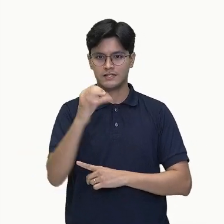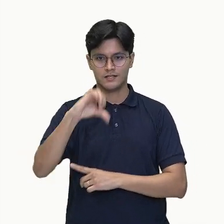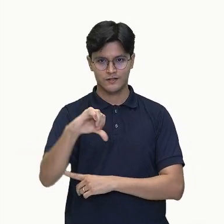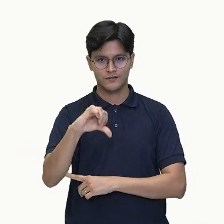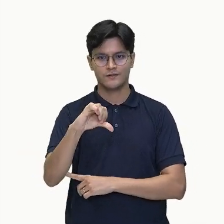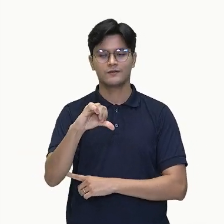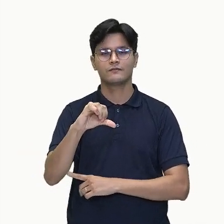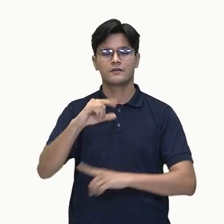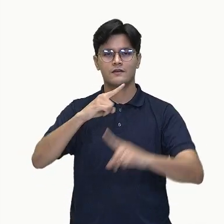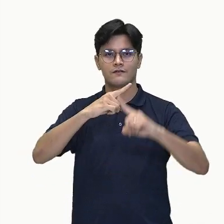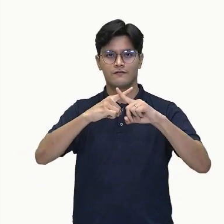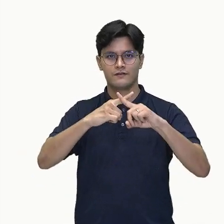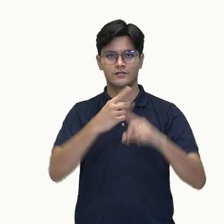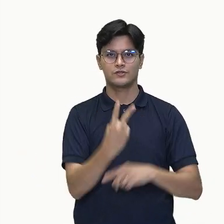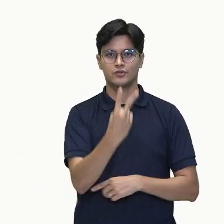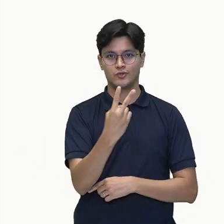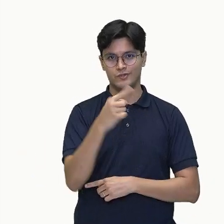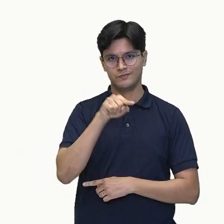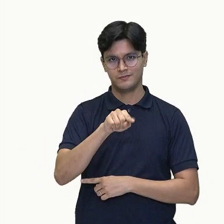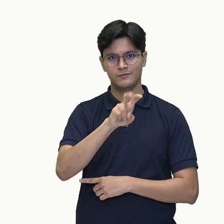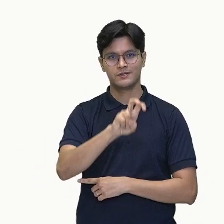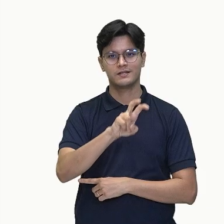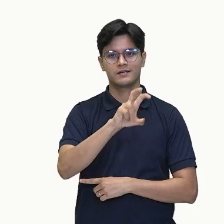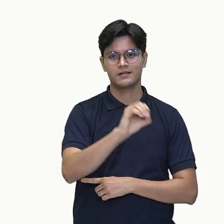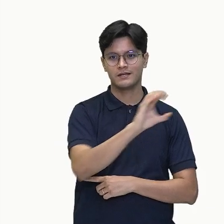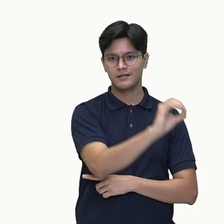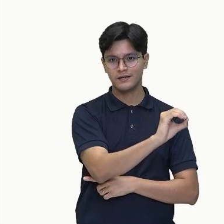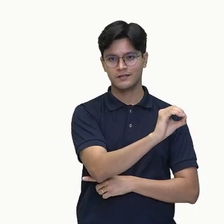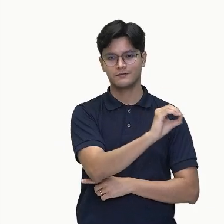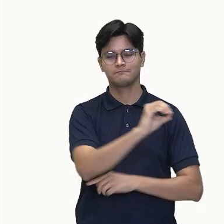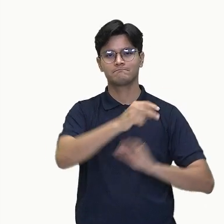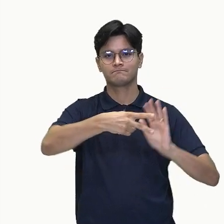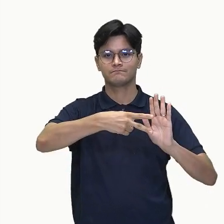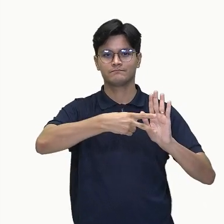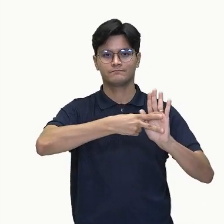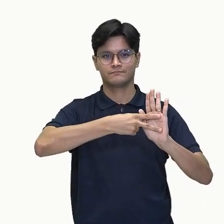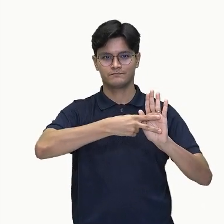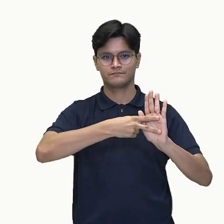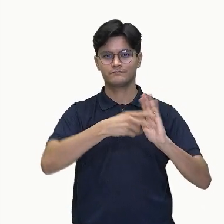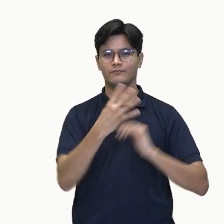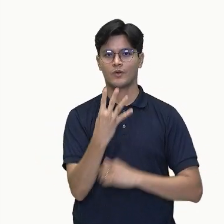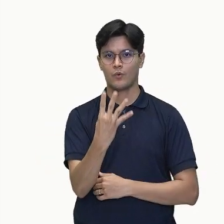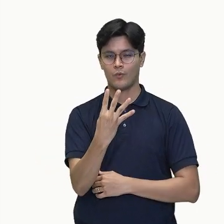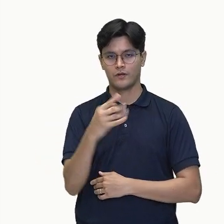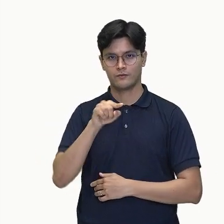multiplicá-lo por 2.500, onde o resultado é igual a